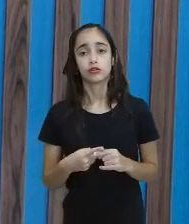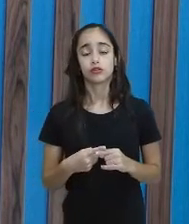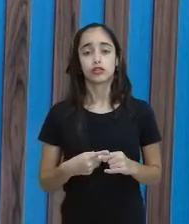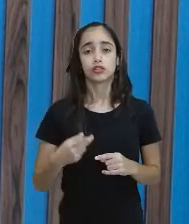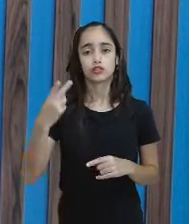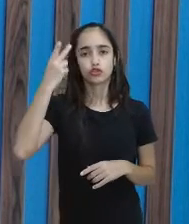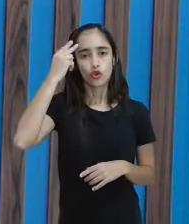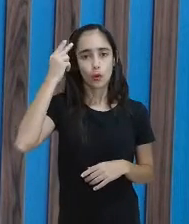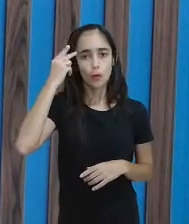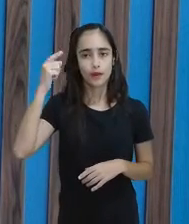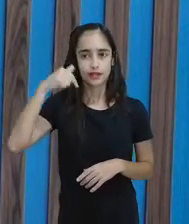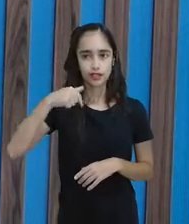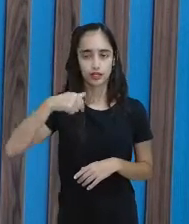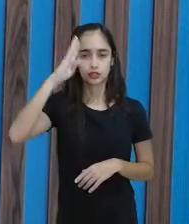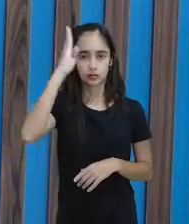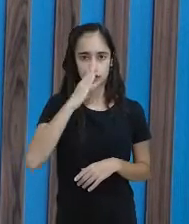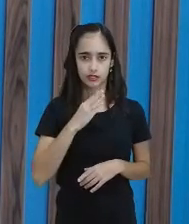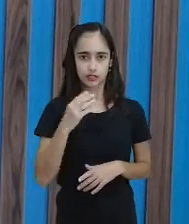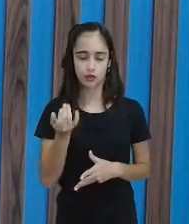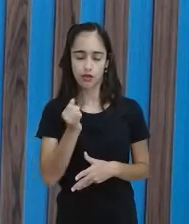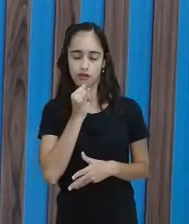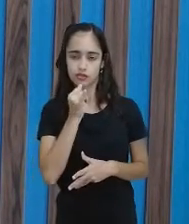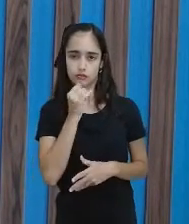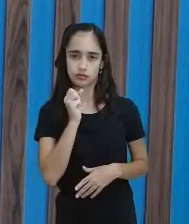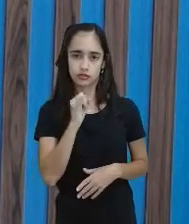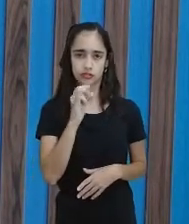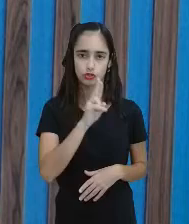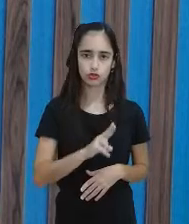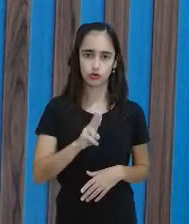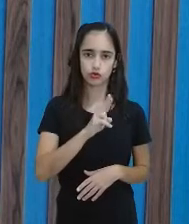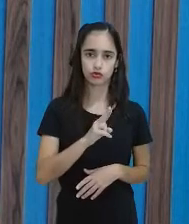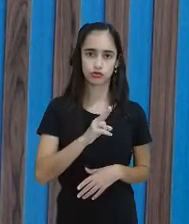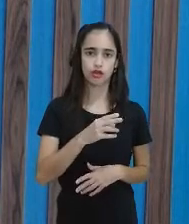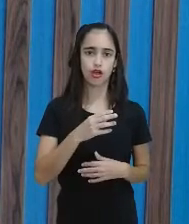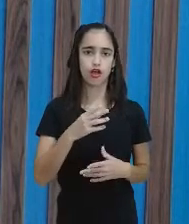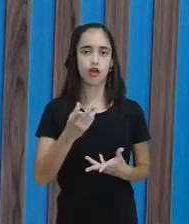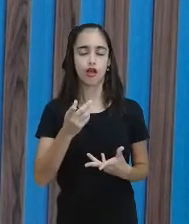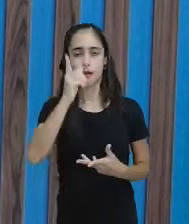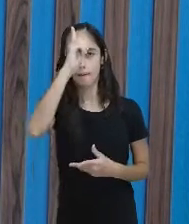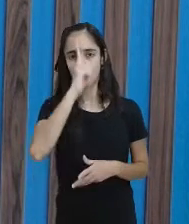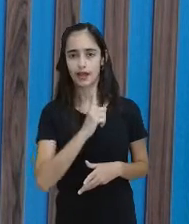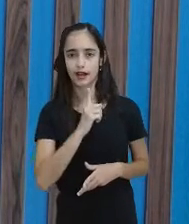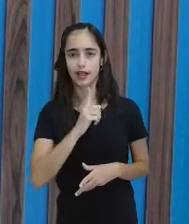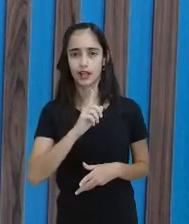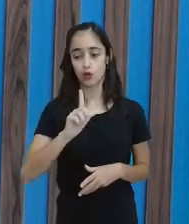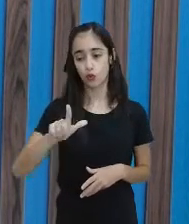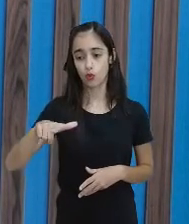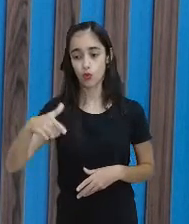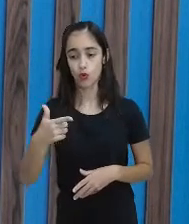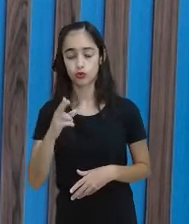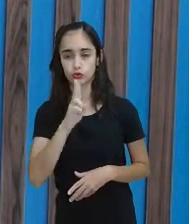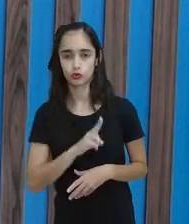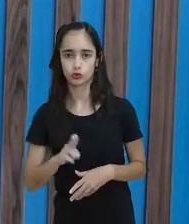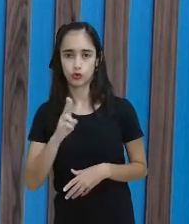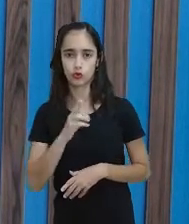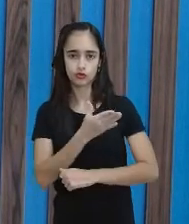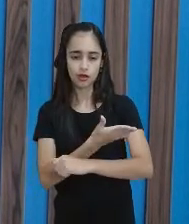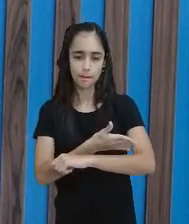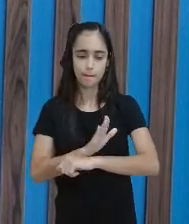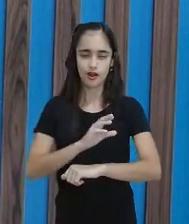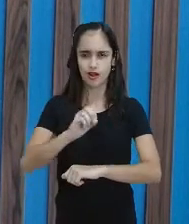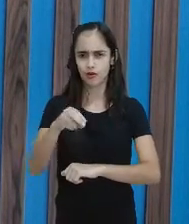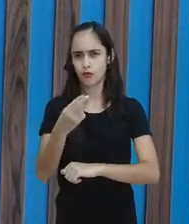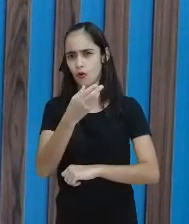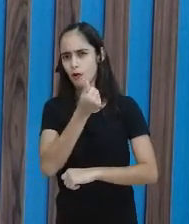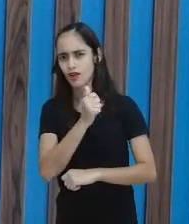do Brasil, se tiver de amarelo, ele geralmente está de branco ou de azul, né? Para dar uma diferenciada. Justamente para a